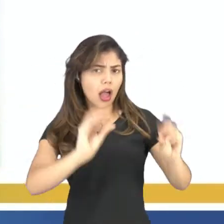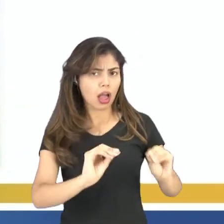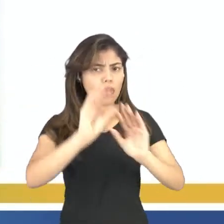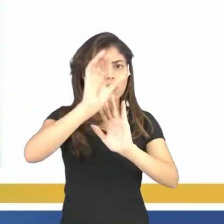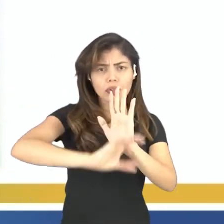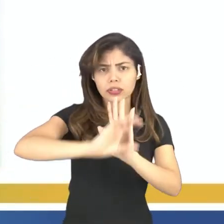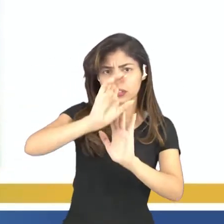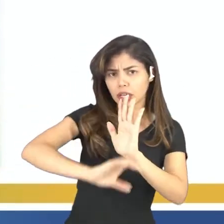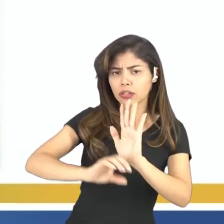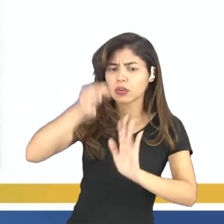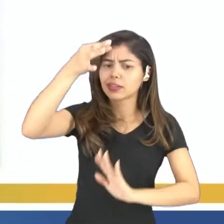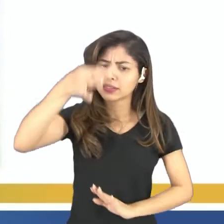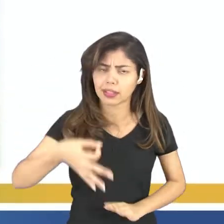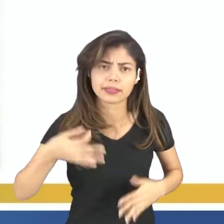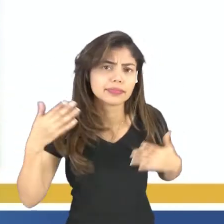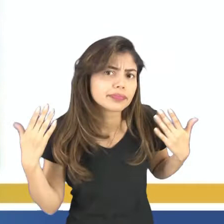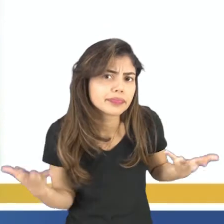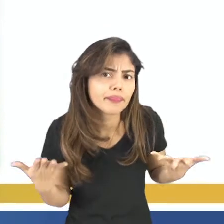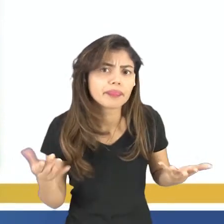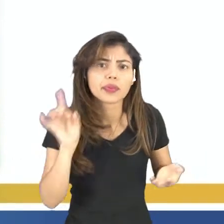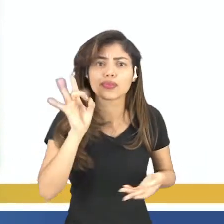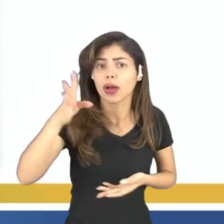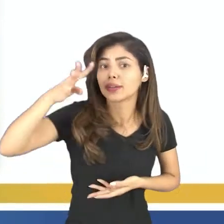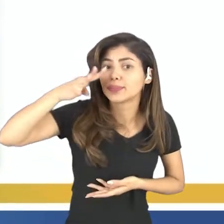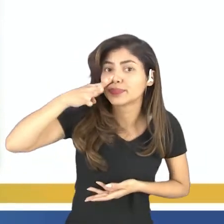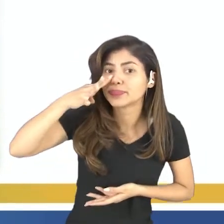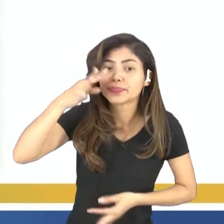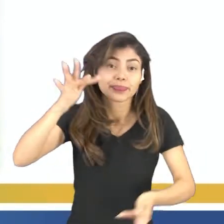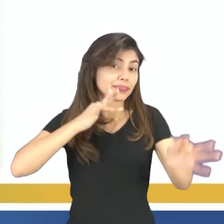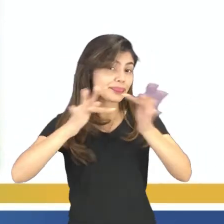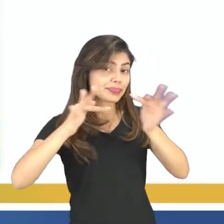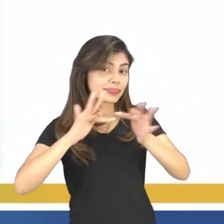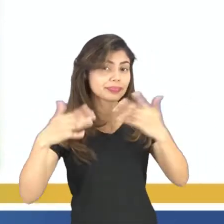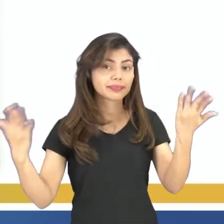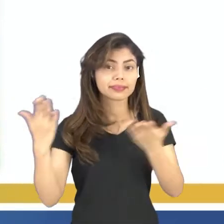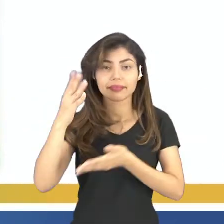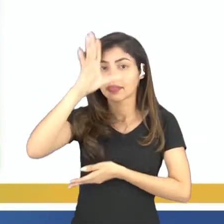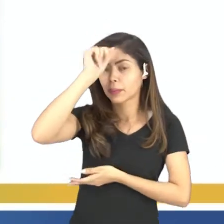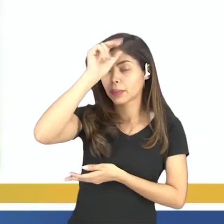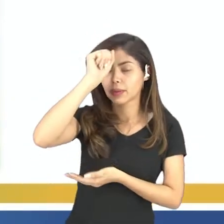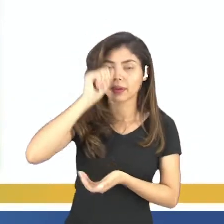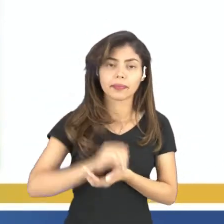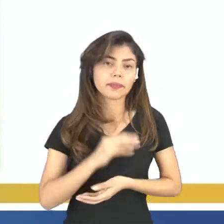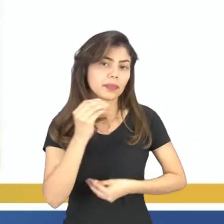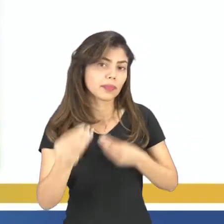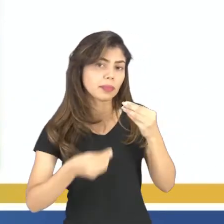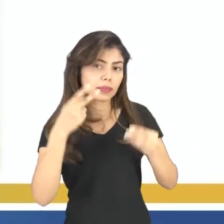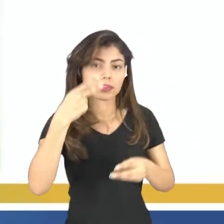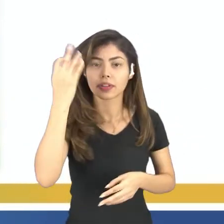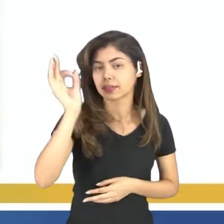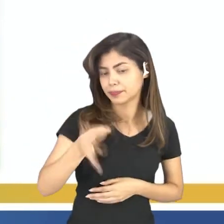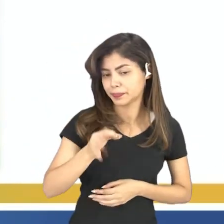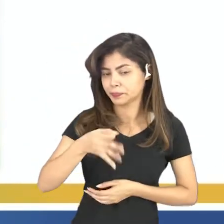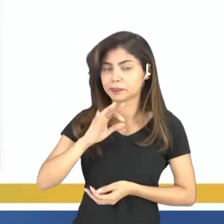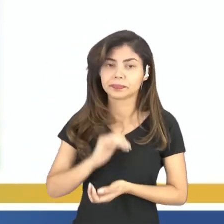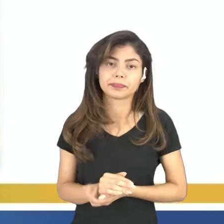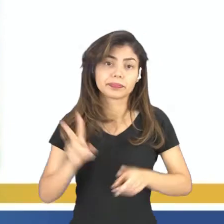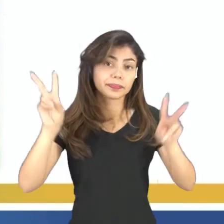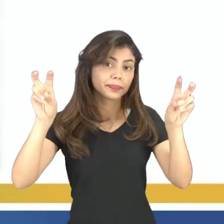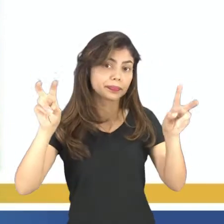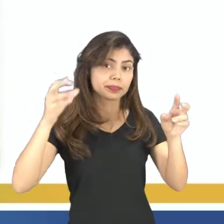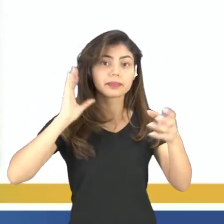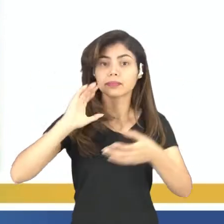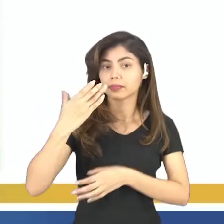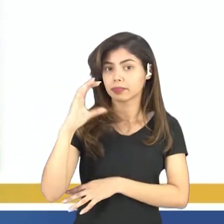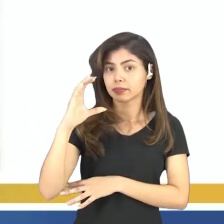que o petróleo é uma fonte de energia, que certas formas de energia estão a esgotar-se e nessa sala a temperatura está